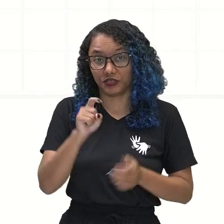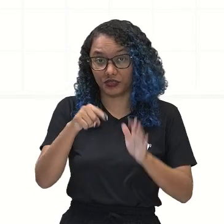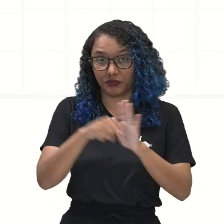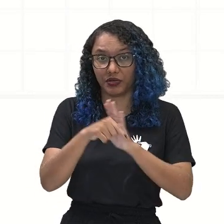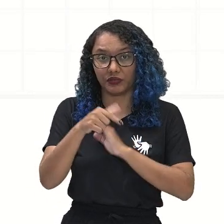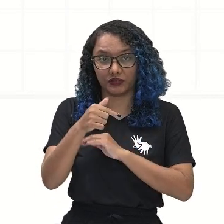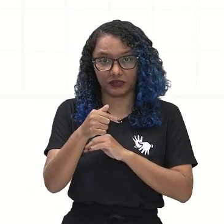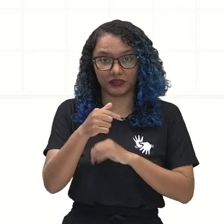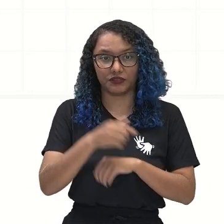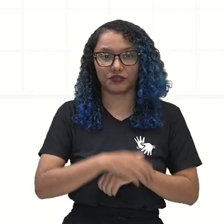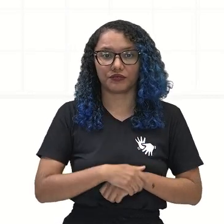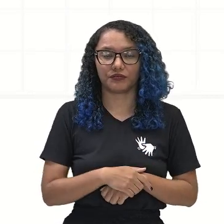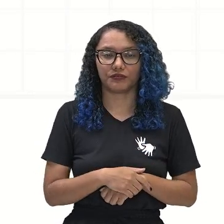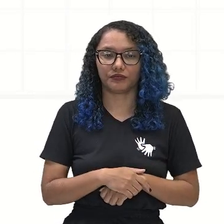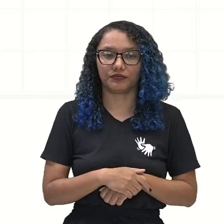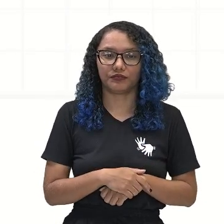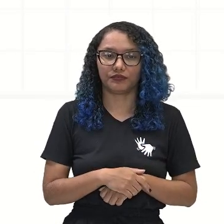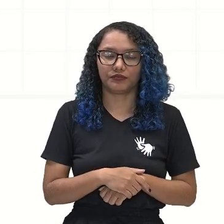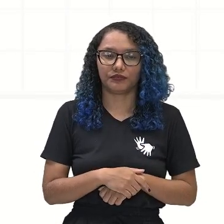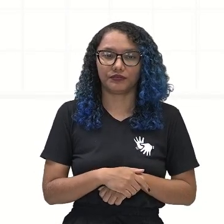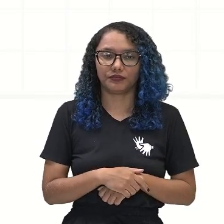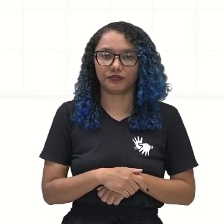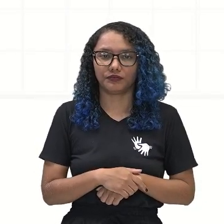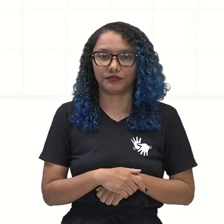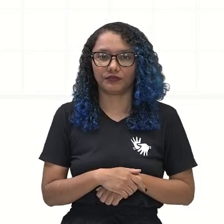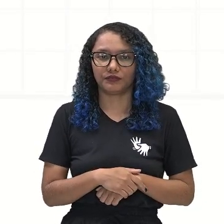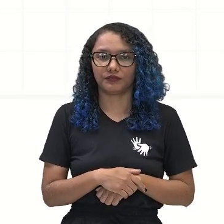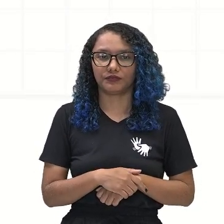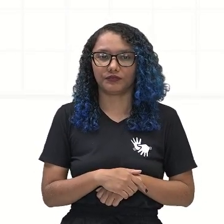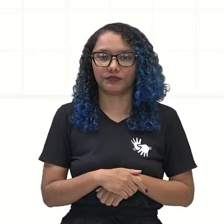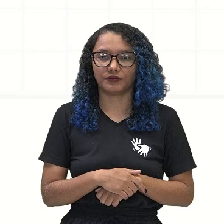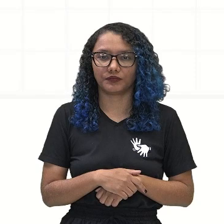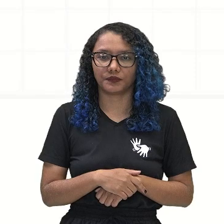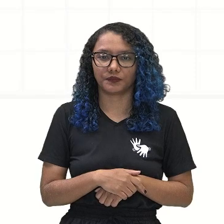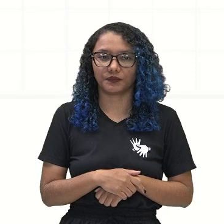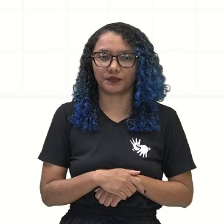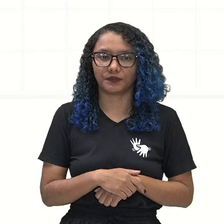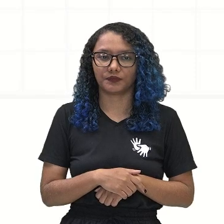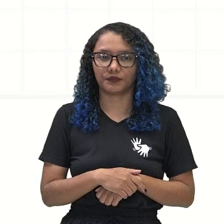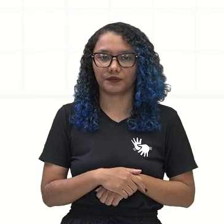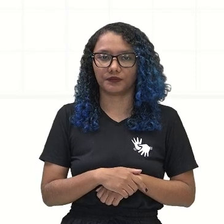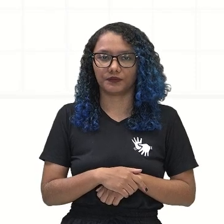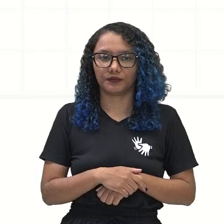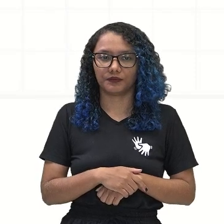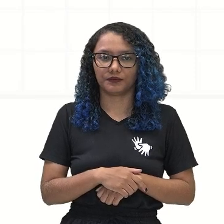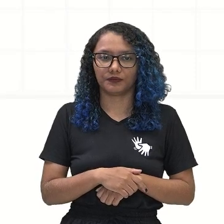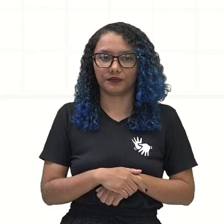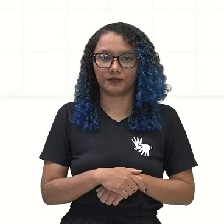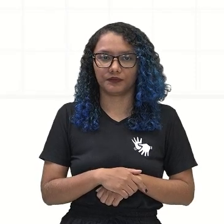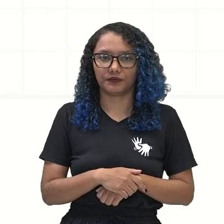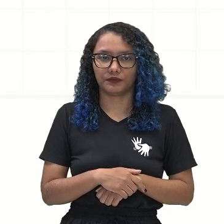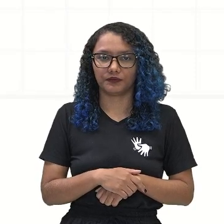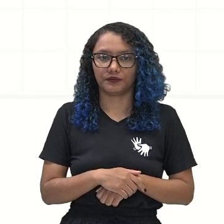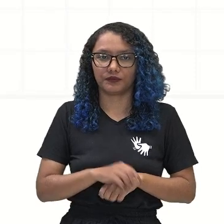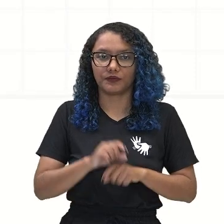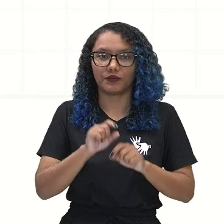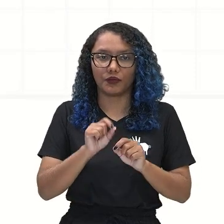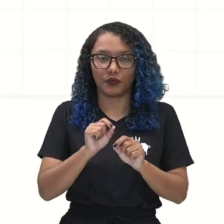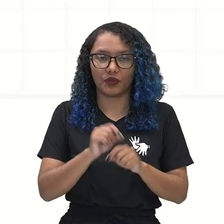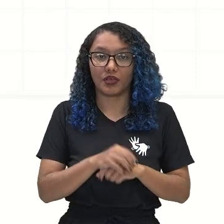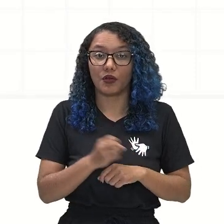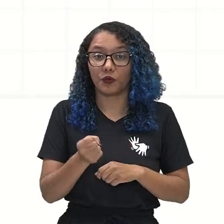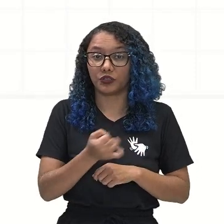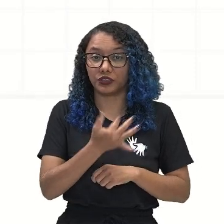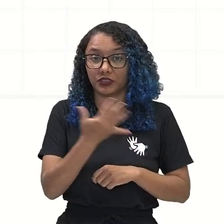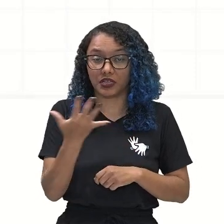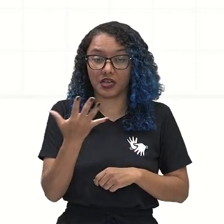Quando 7 meninas saíram, ó, o número de meninos passou a ser o dobro do